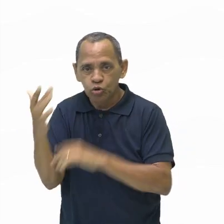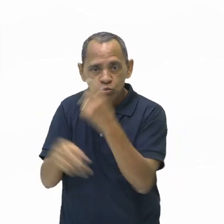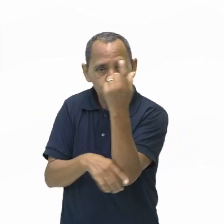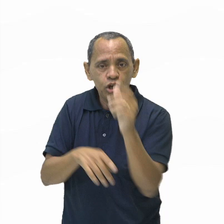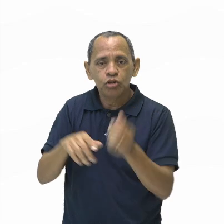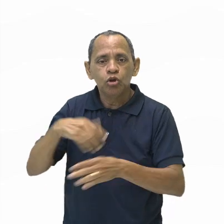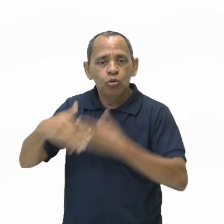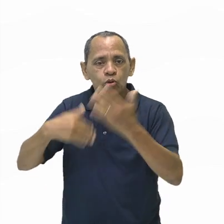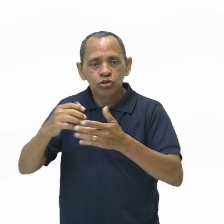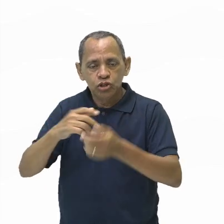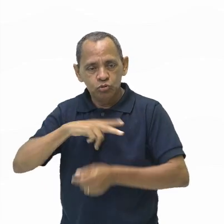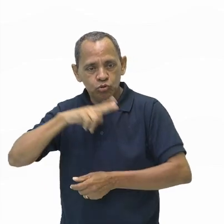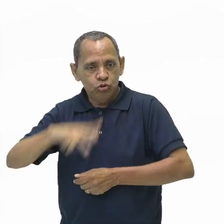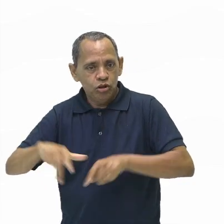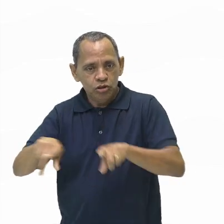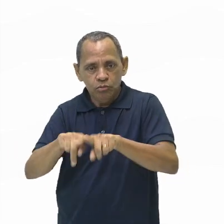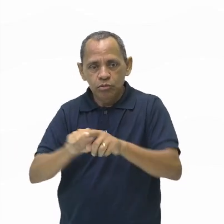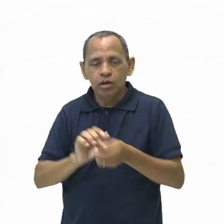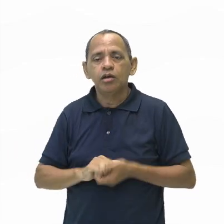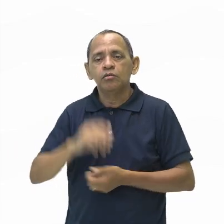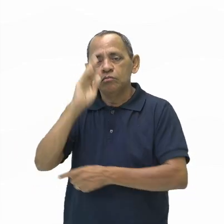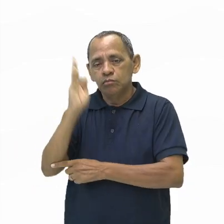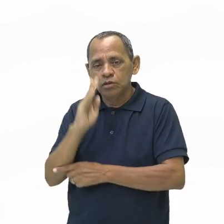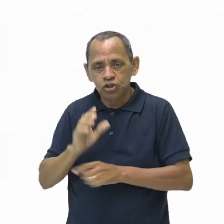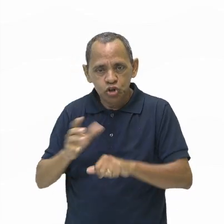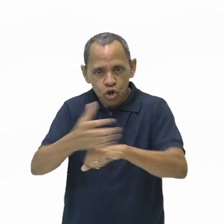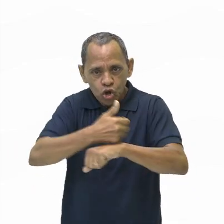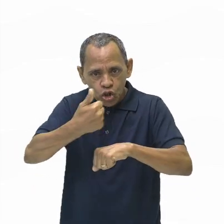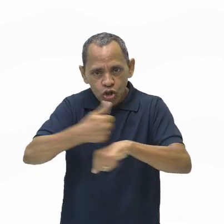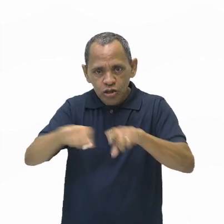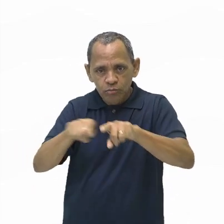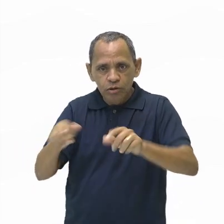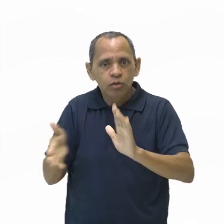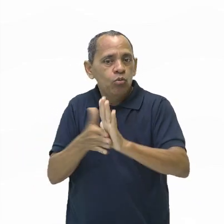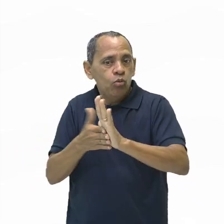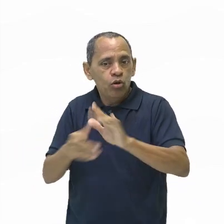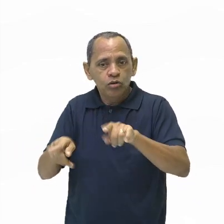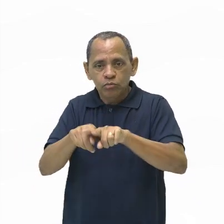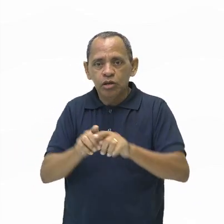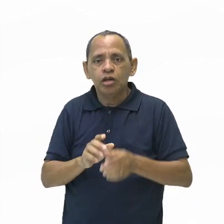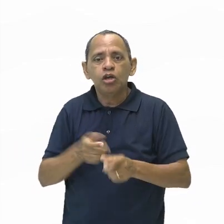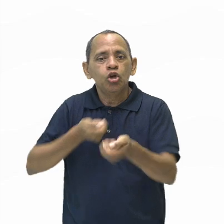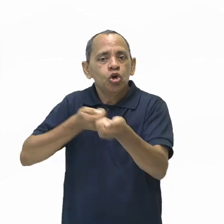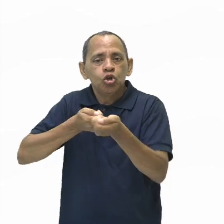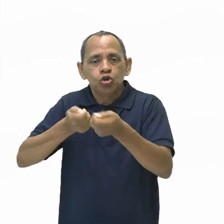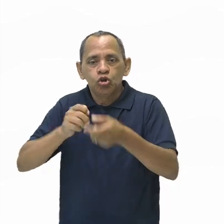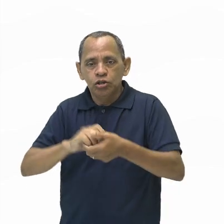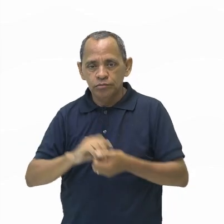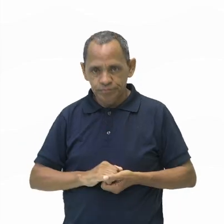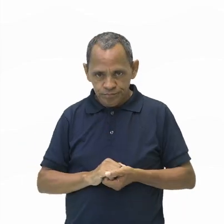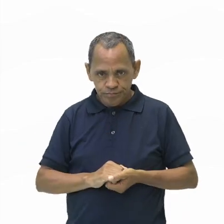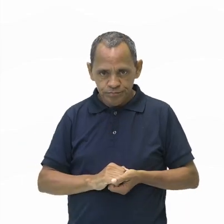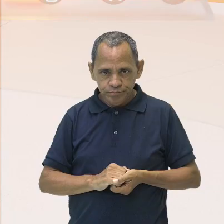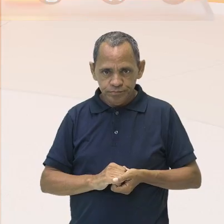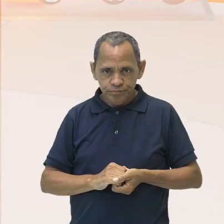atividade agrícola no Brasil colônia, a propriedade da terra no Brasil colônia.